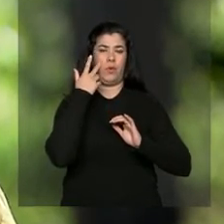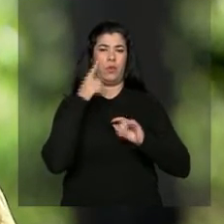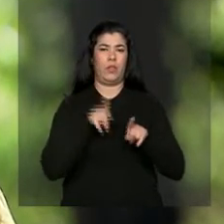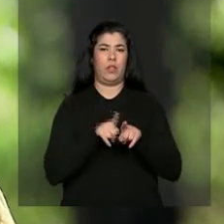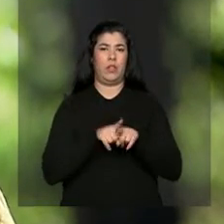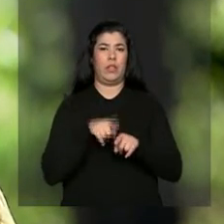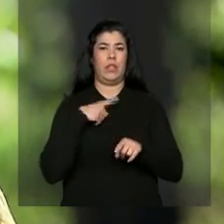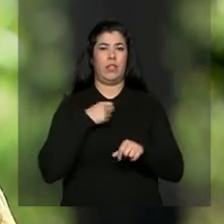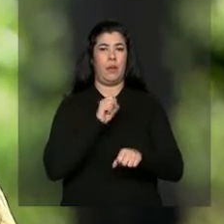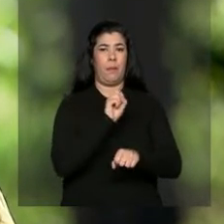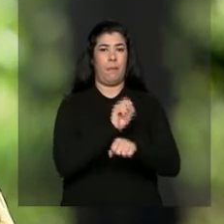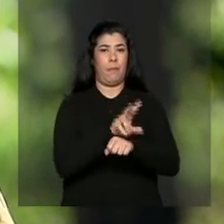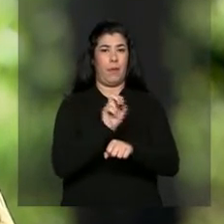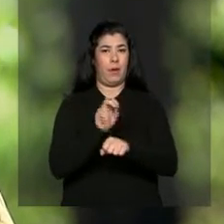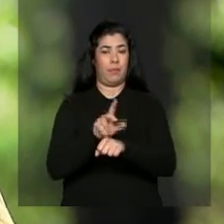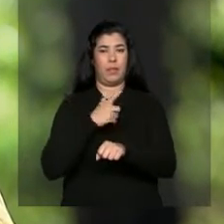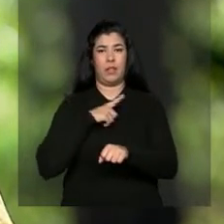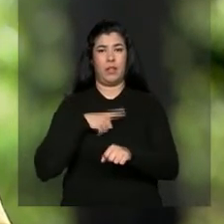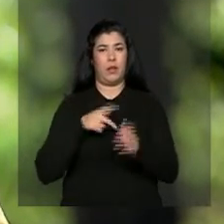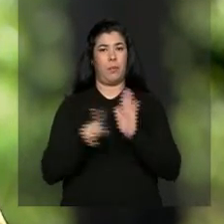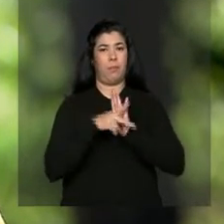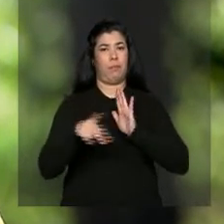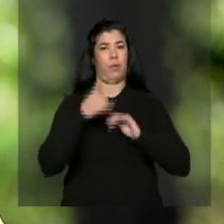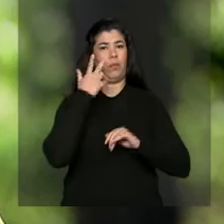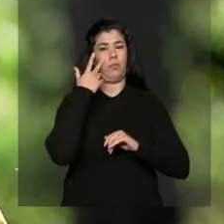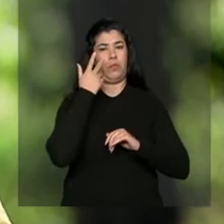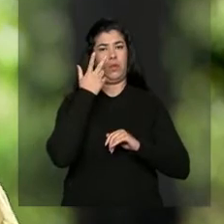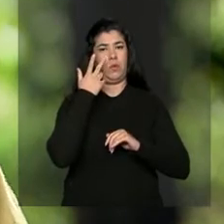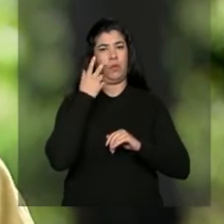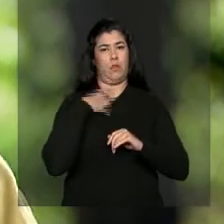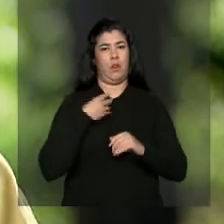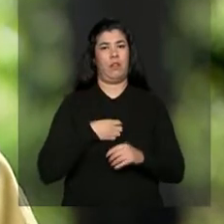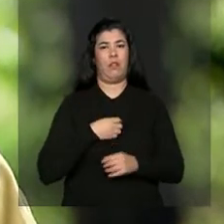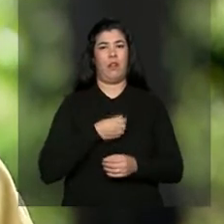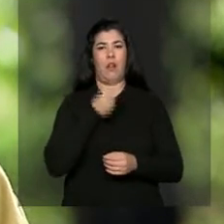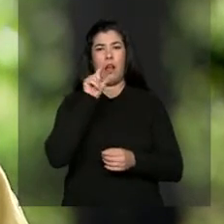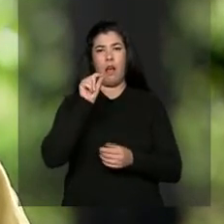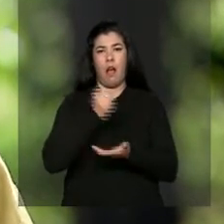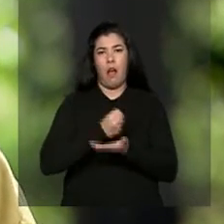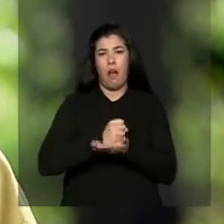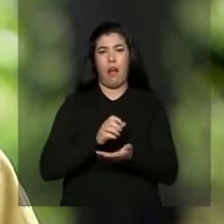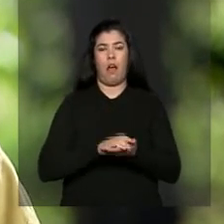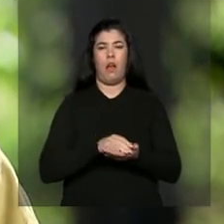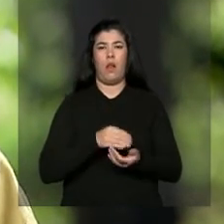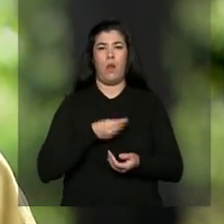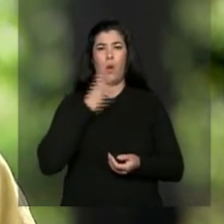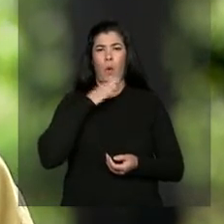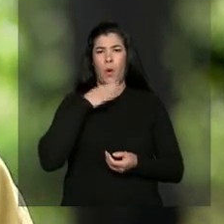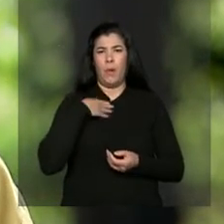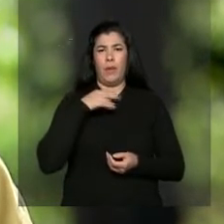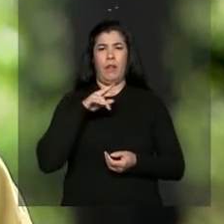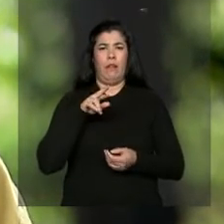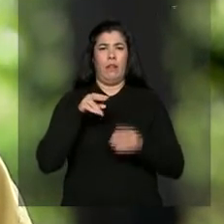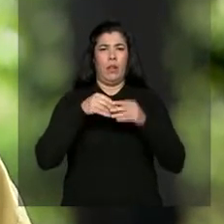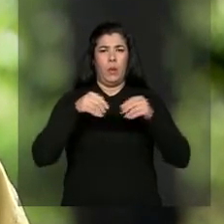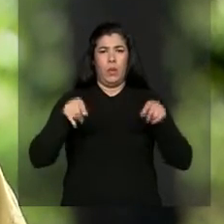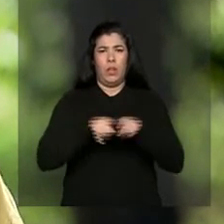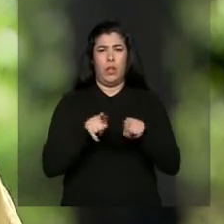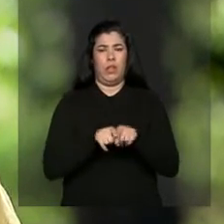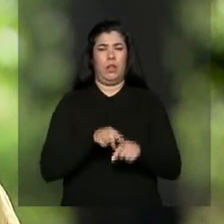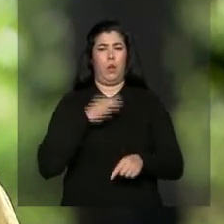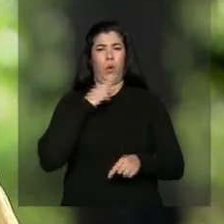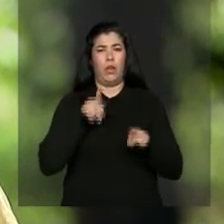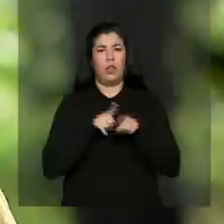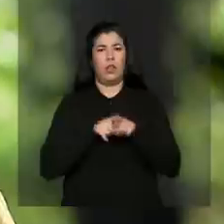O repelente é feito por nós mesmos, com alho, pimenta do reino, pimenta malagueta, é